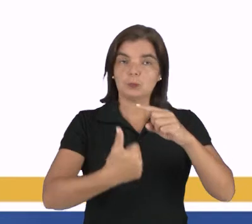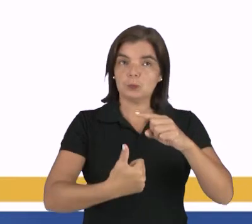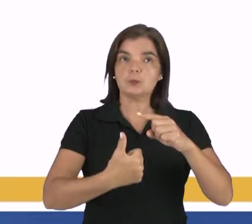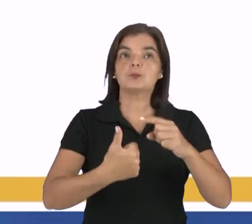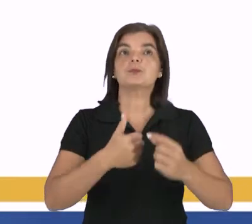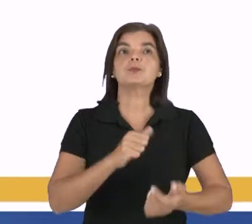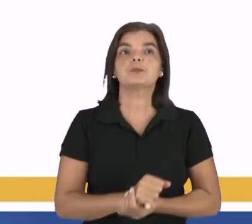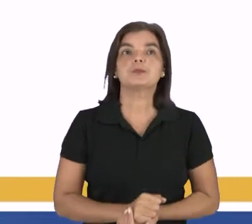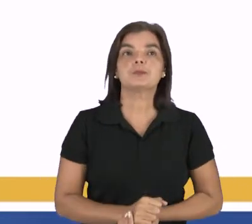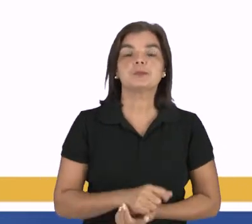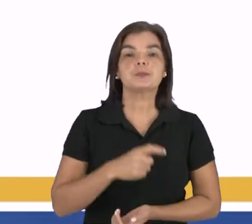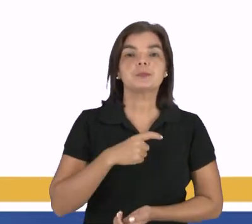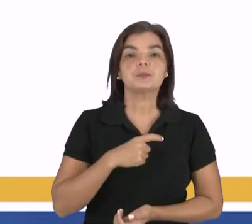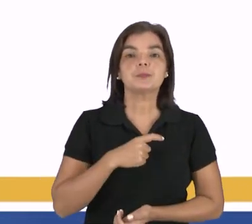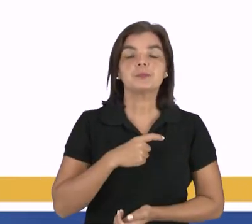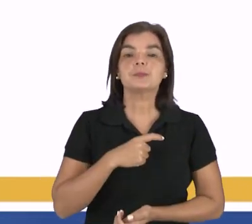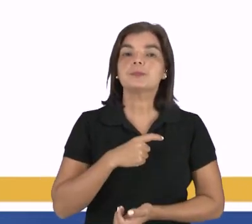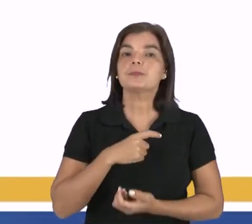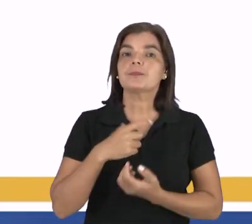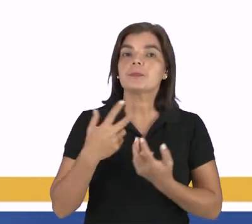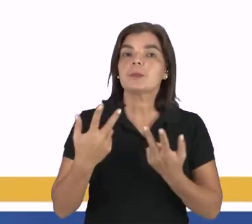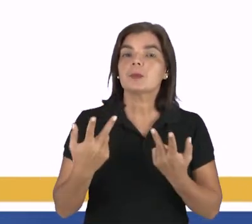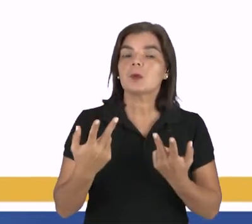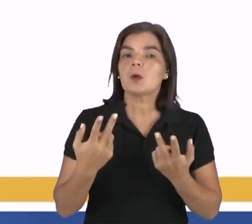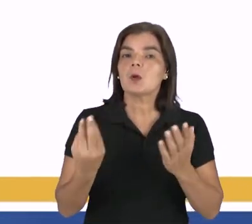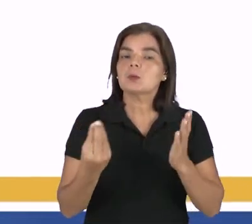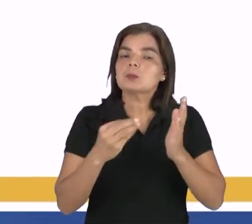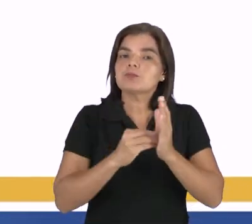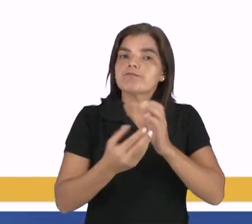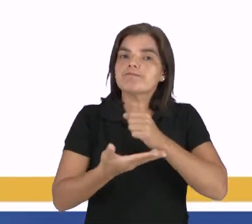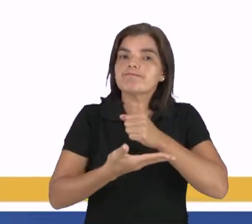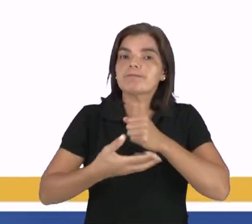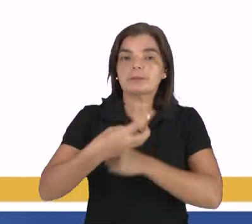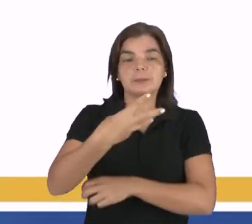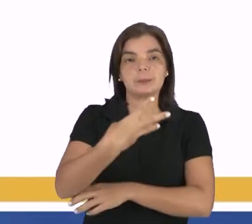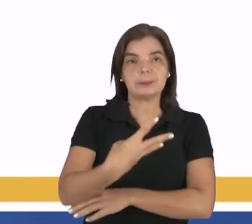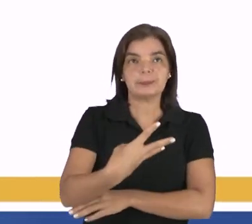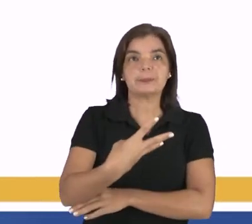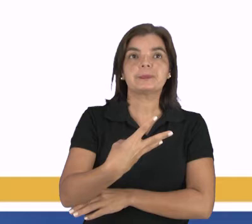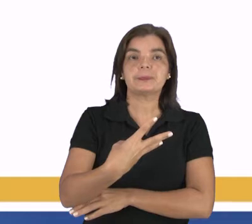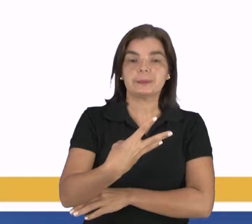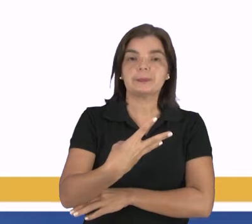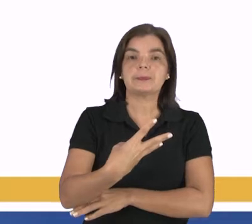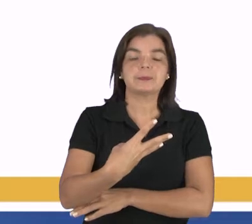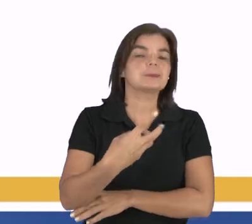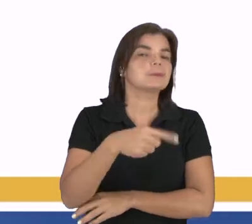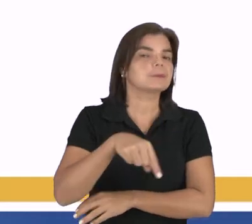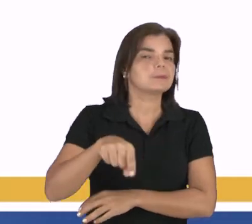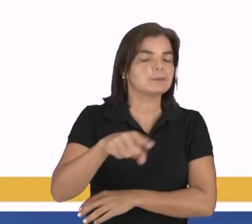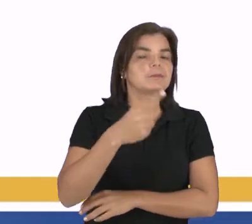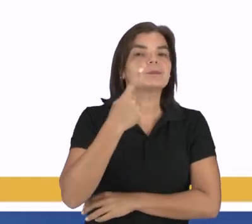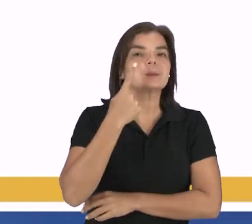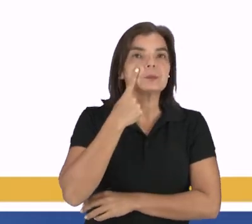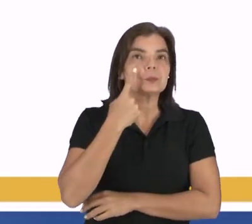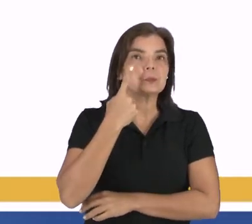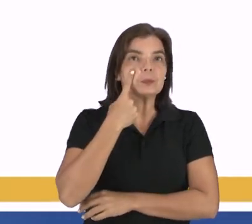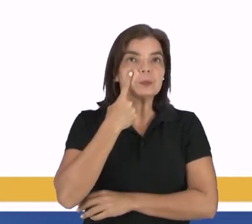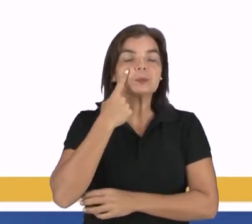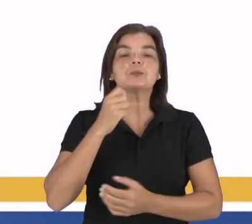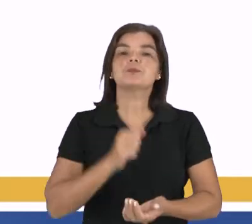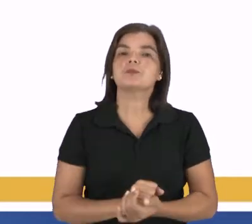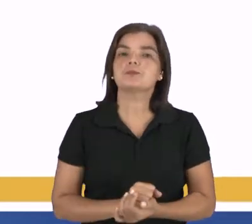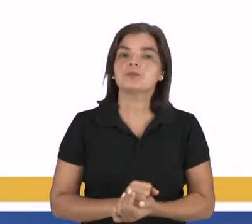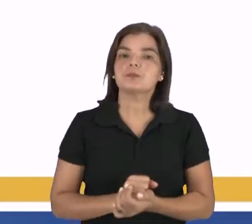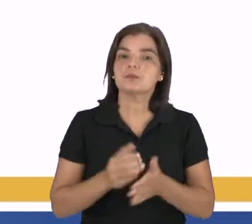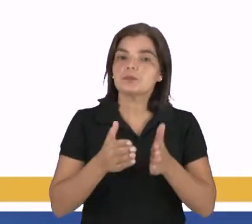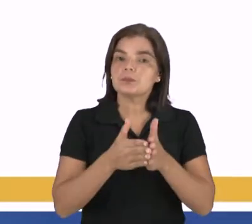81 avos, nós vamos colocar ela na base 3. Então, vocês vão perceber,